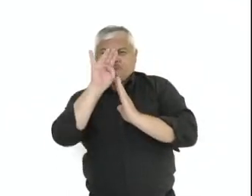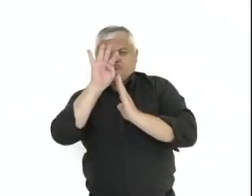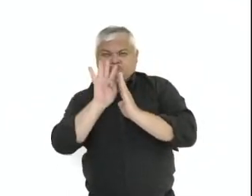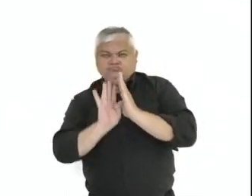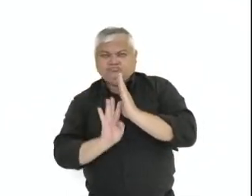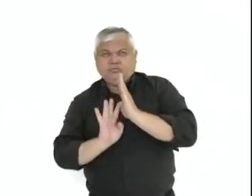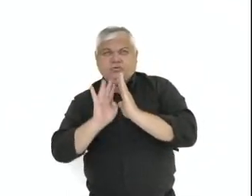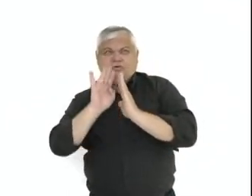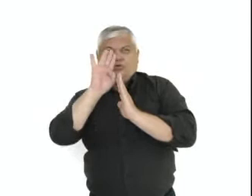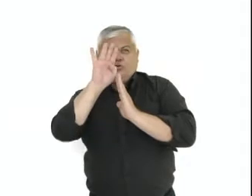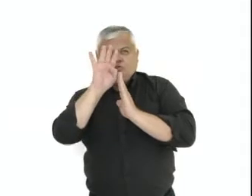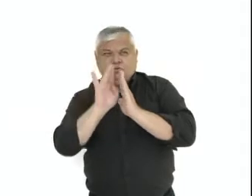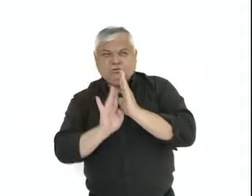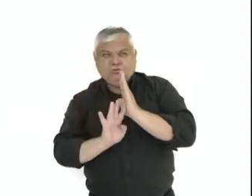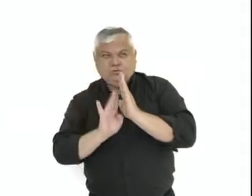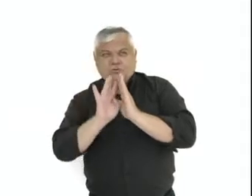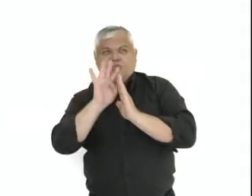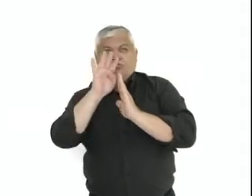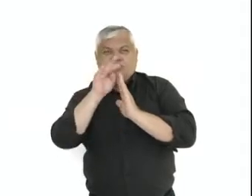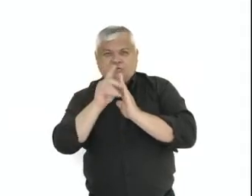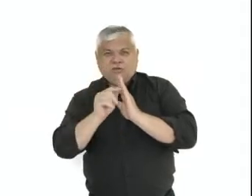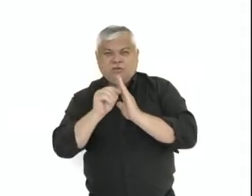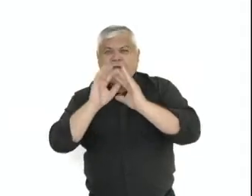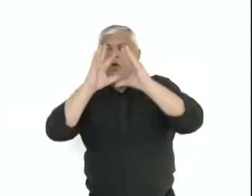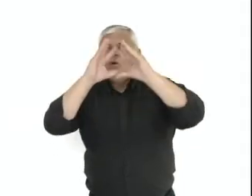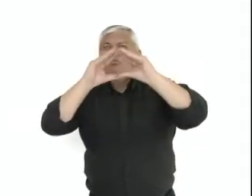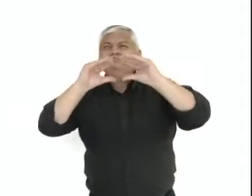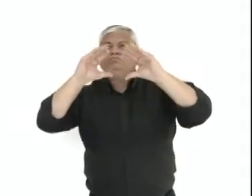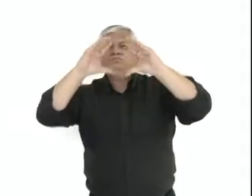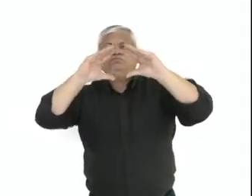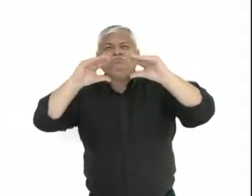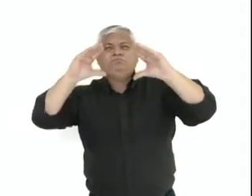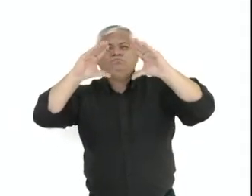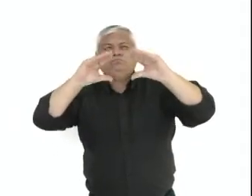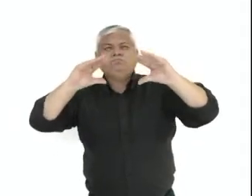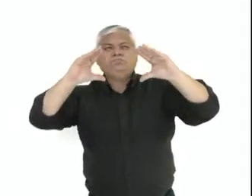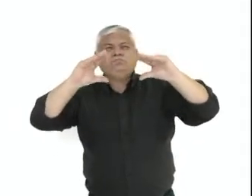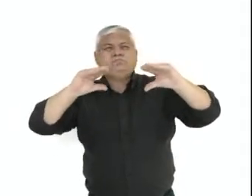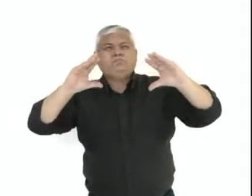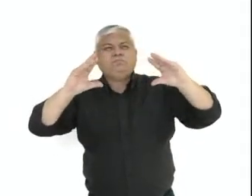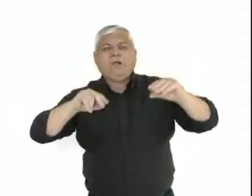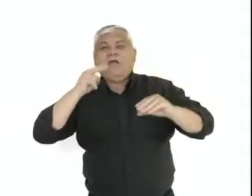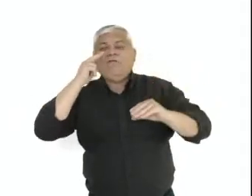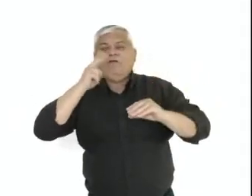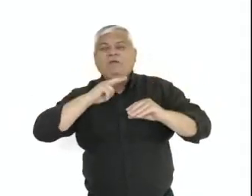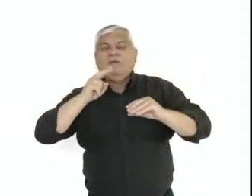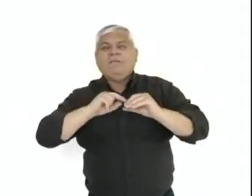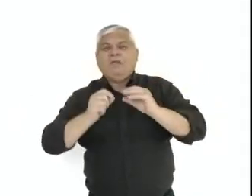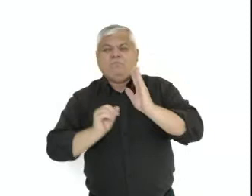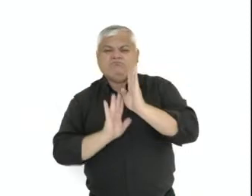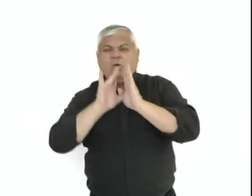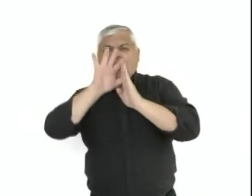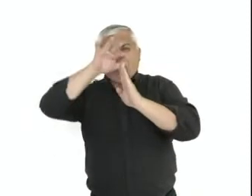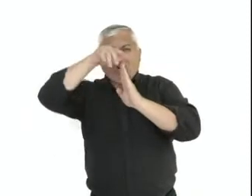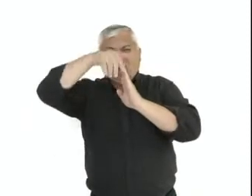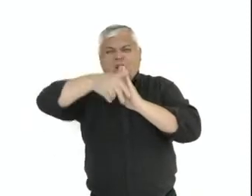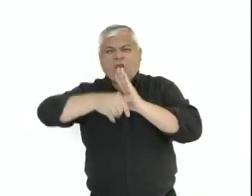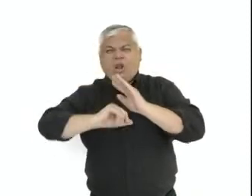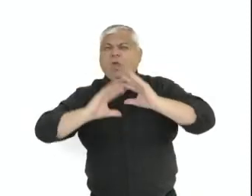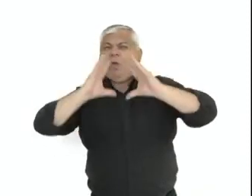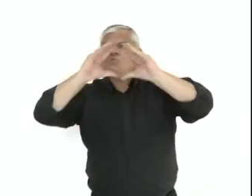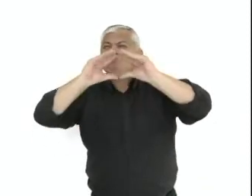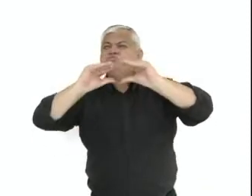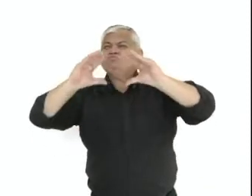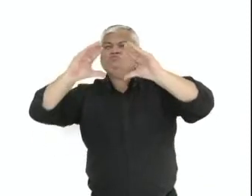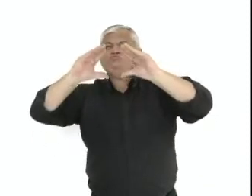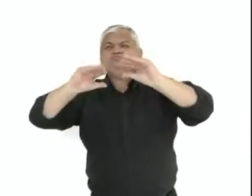o início da erupção vulcânica e aí na imagem de baixo, na segunda imagem, nós temos o quê? Toda a fumaça, a dispersão